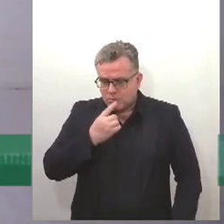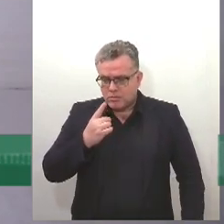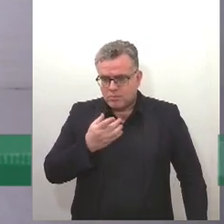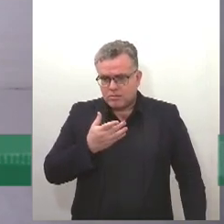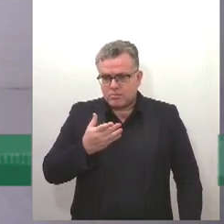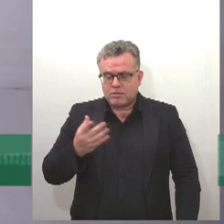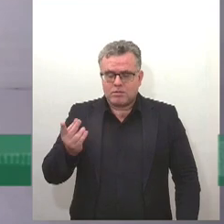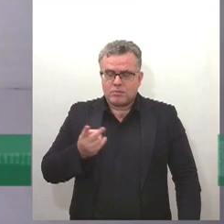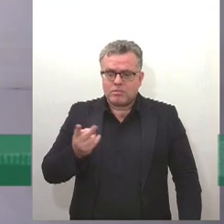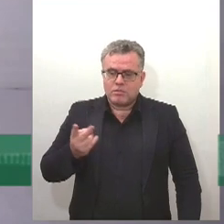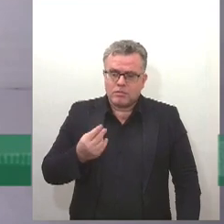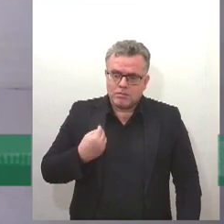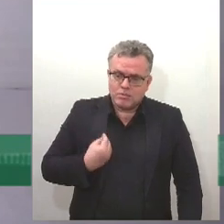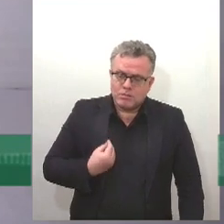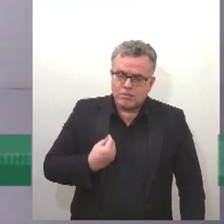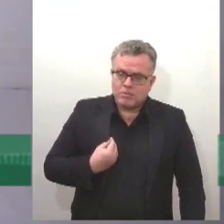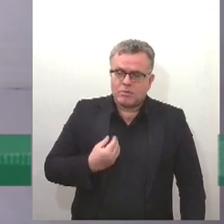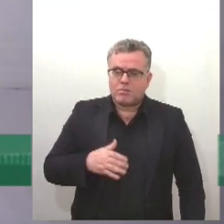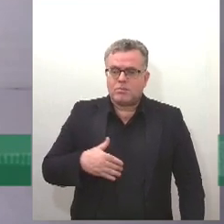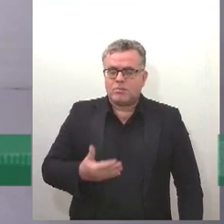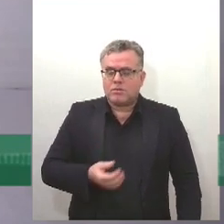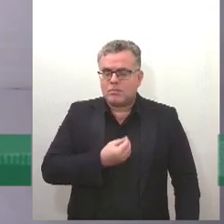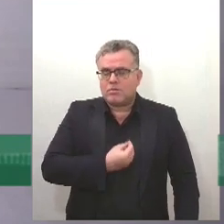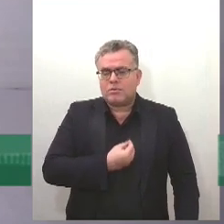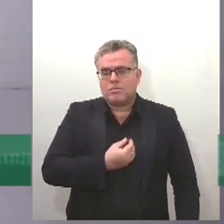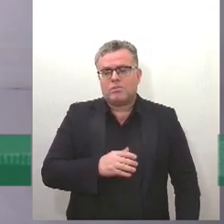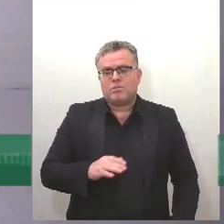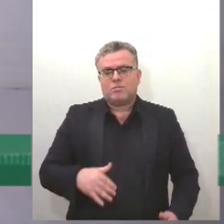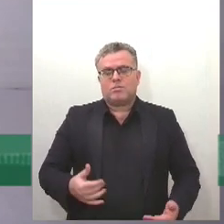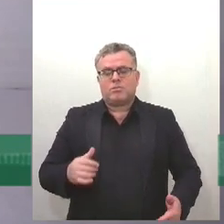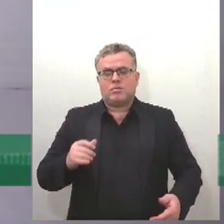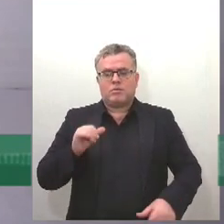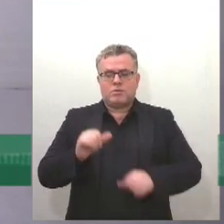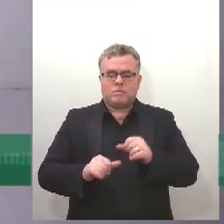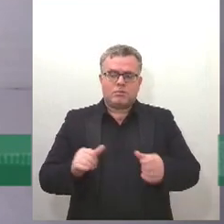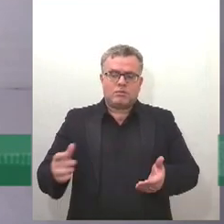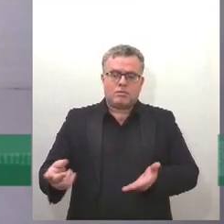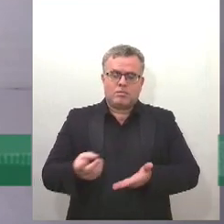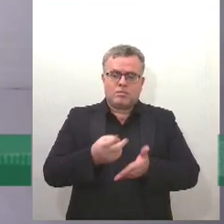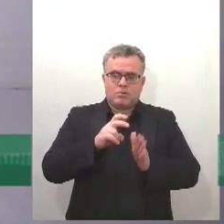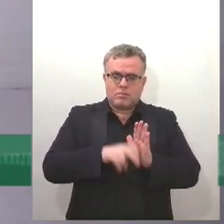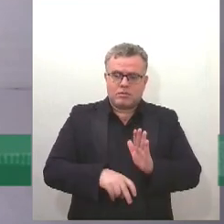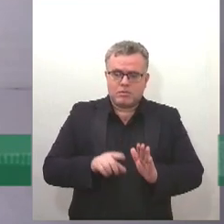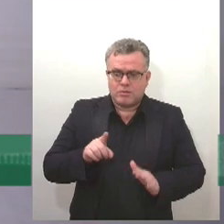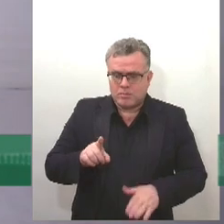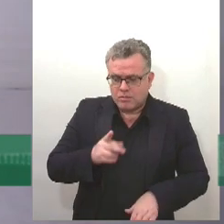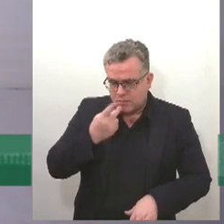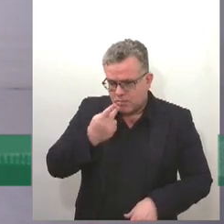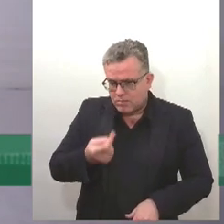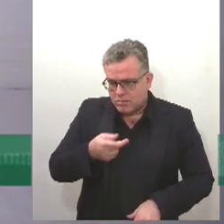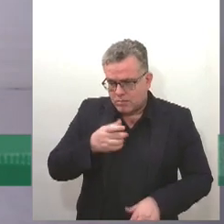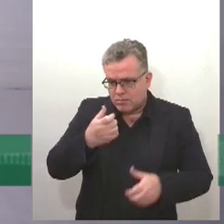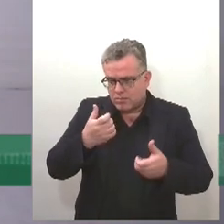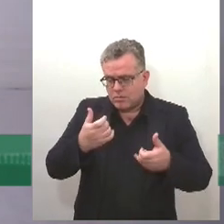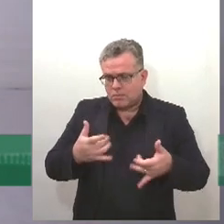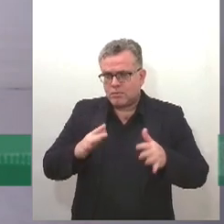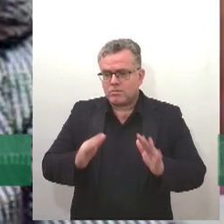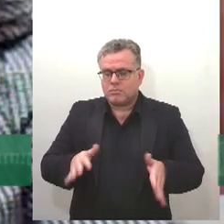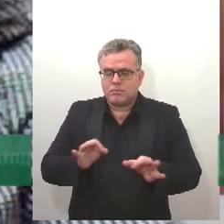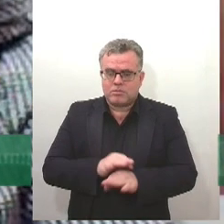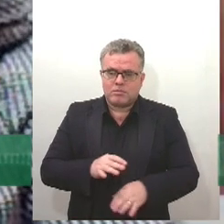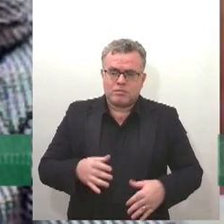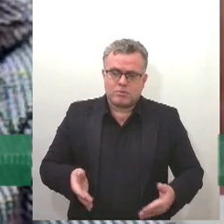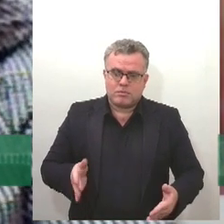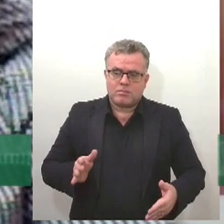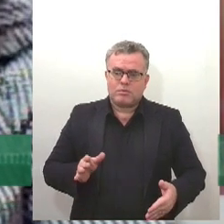professor eh a reforma tributária como o professor Marcos ele explicou aqui ela veio com essa